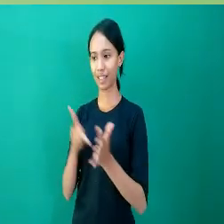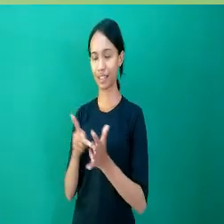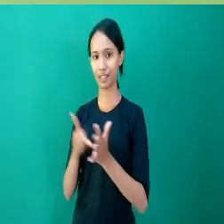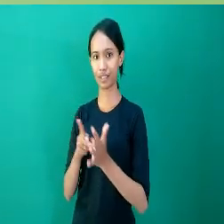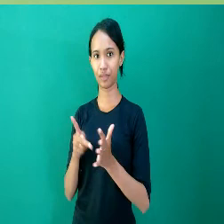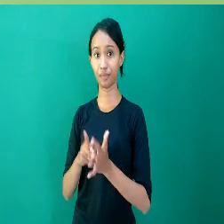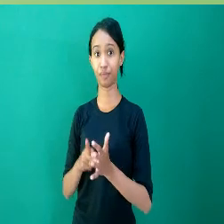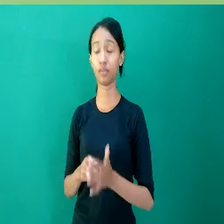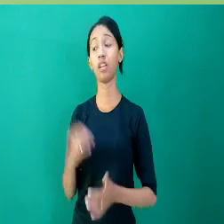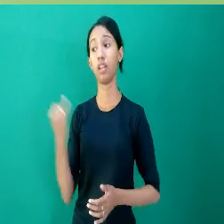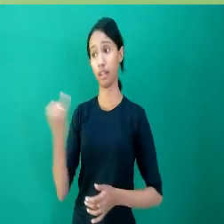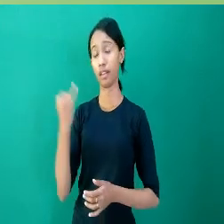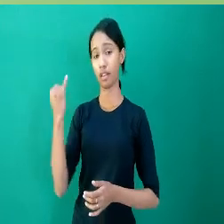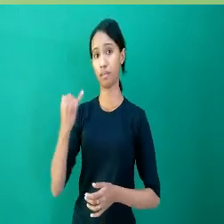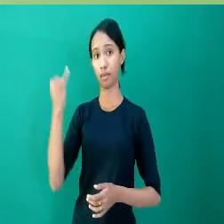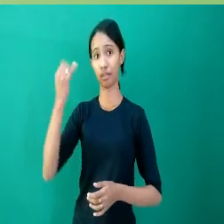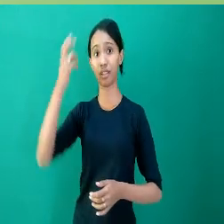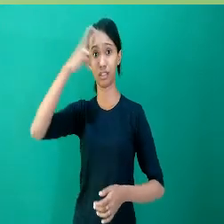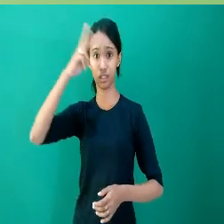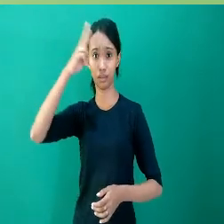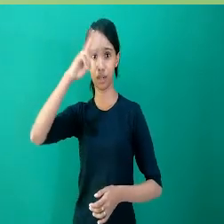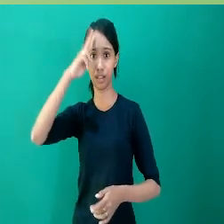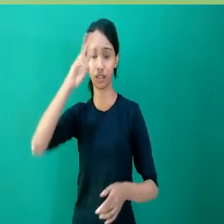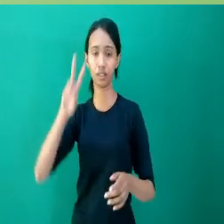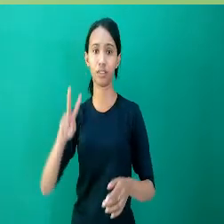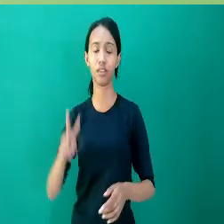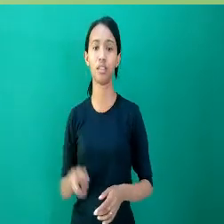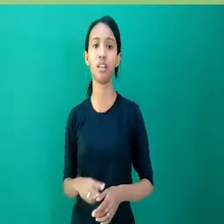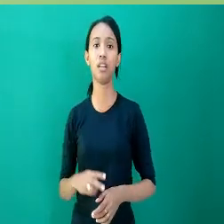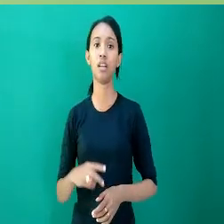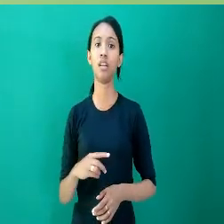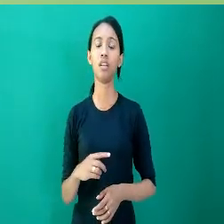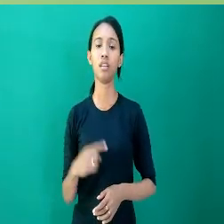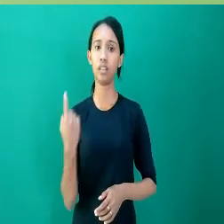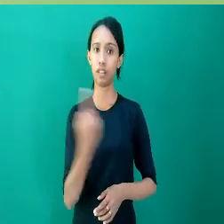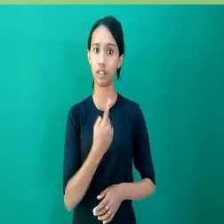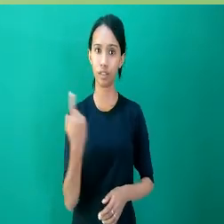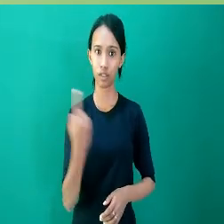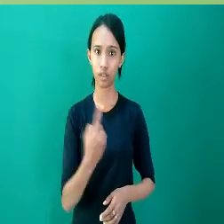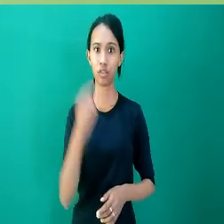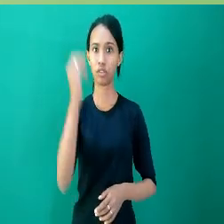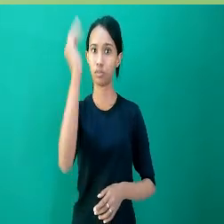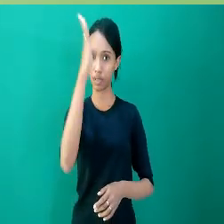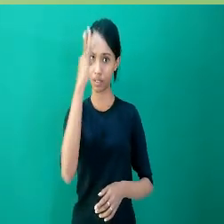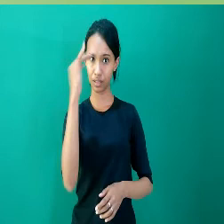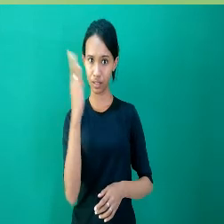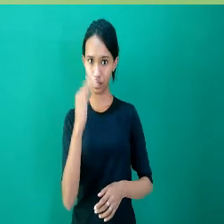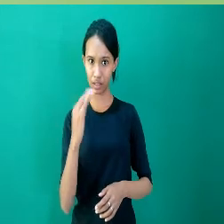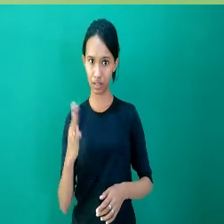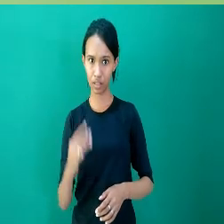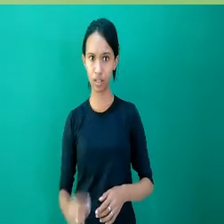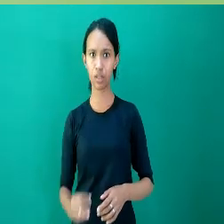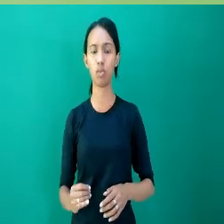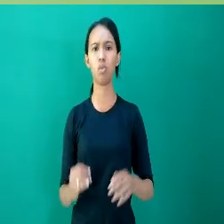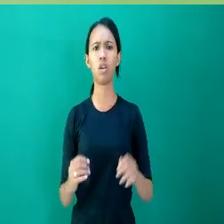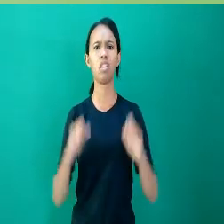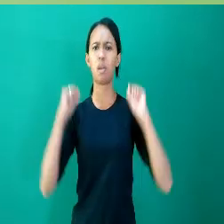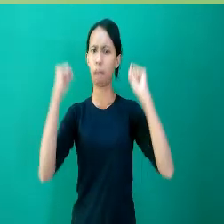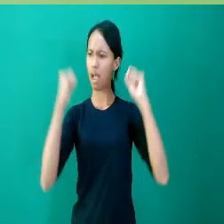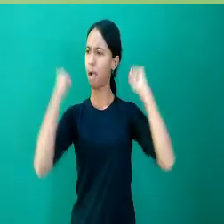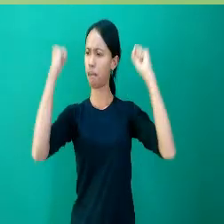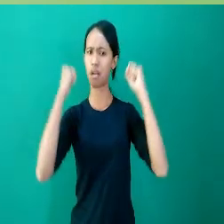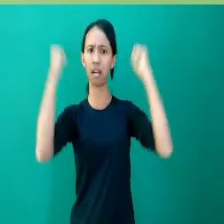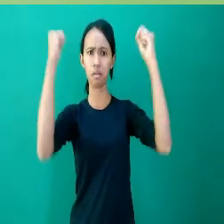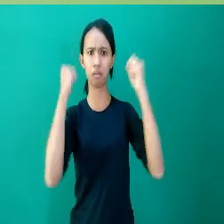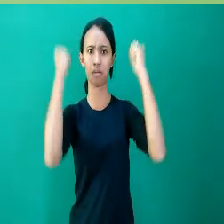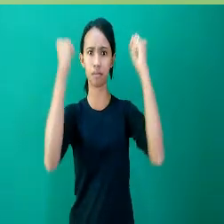Verdade. E é importante, assim, lembrar que, apesar de a gente, no Brasil não ter grandes